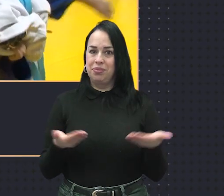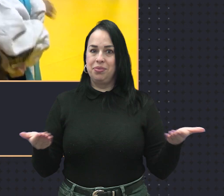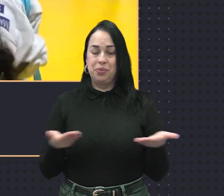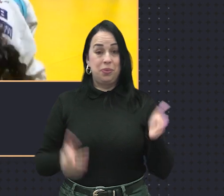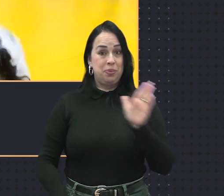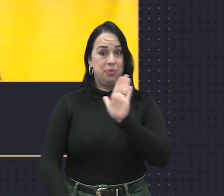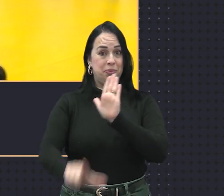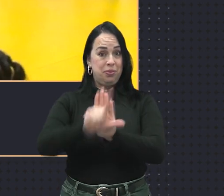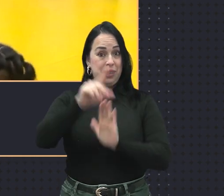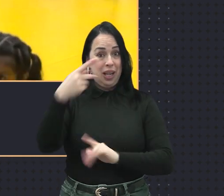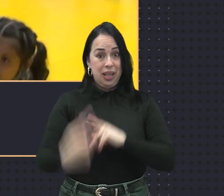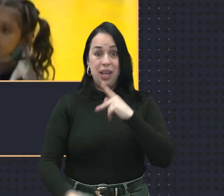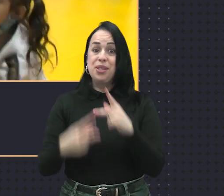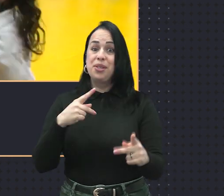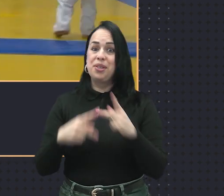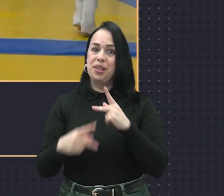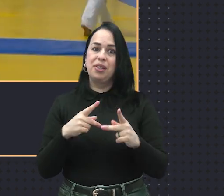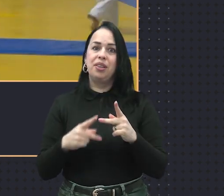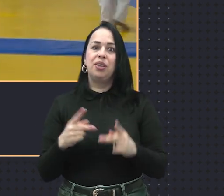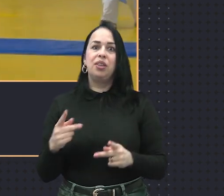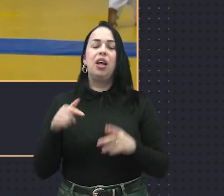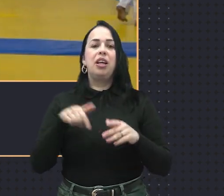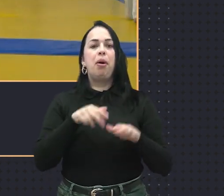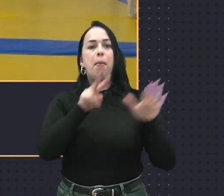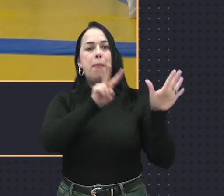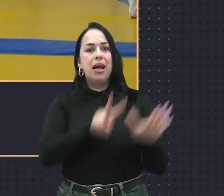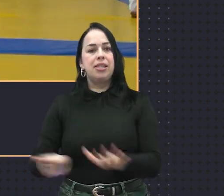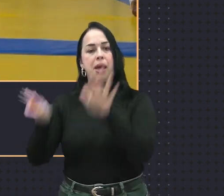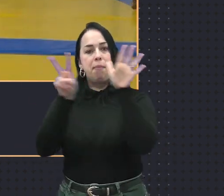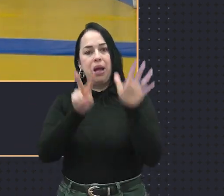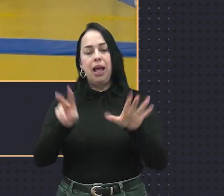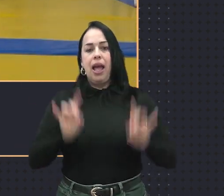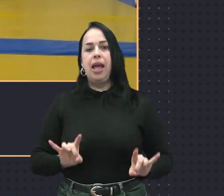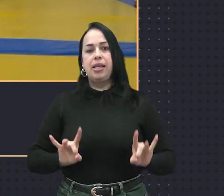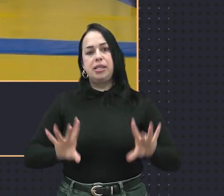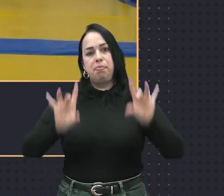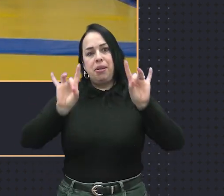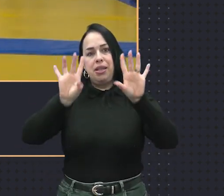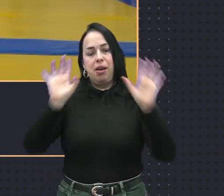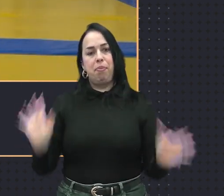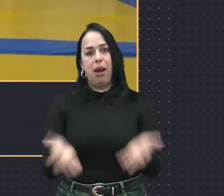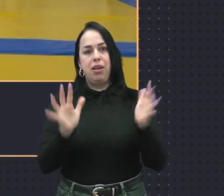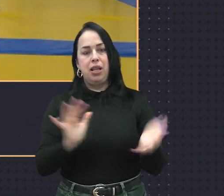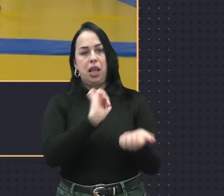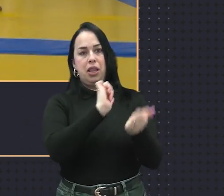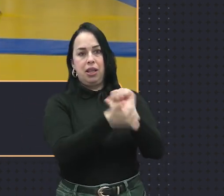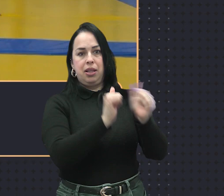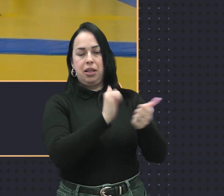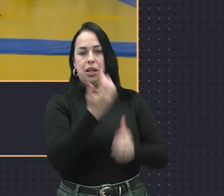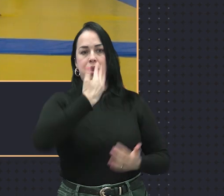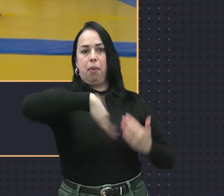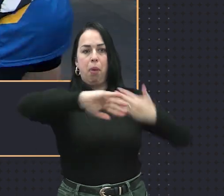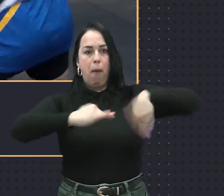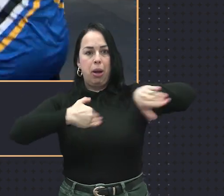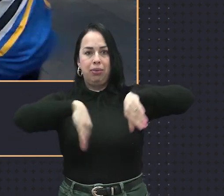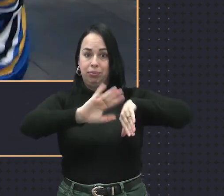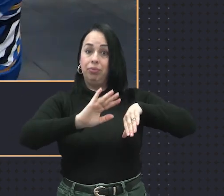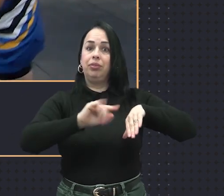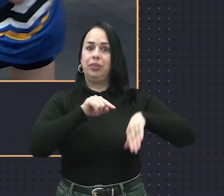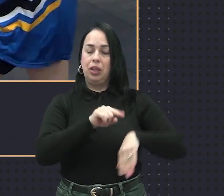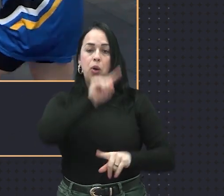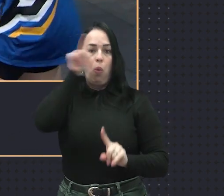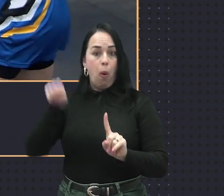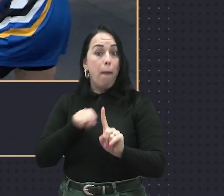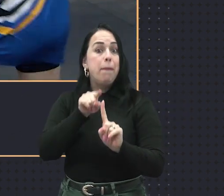Agora é Lei. São José dos Campos ganhou uma semana voltada para incentivar e valorizar atletas das artes marciais. Esse é